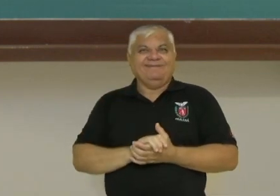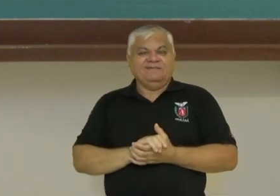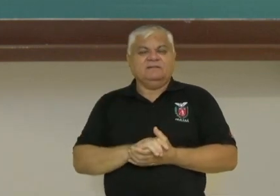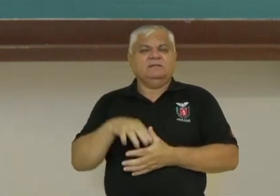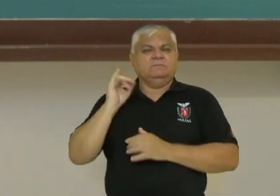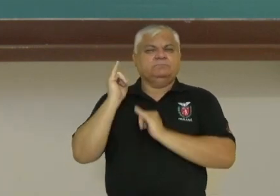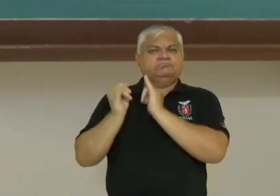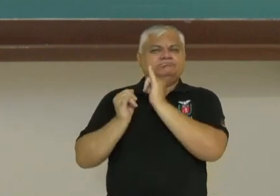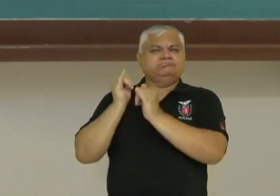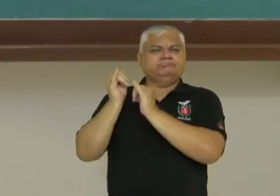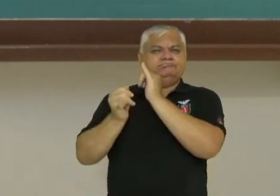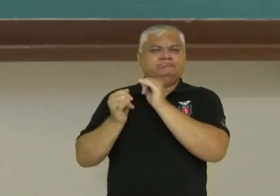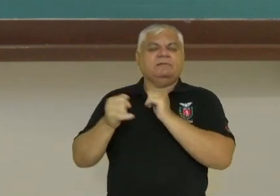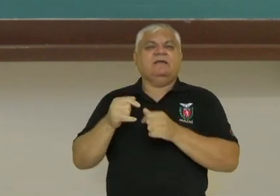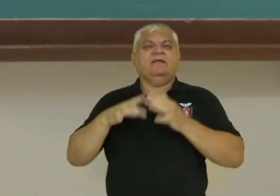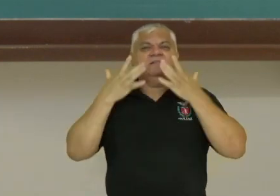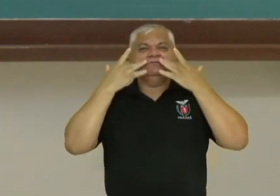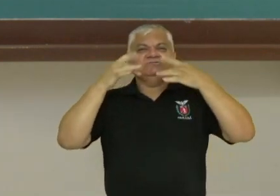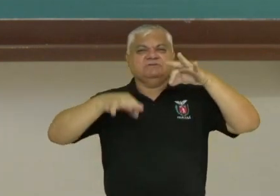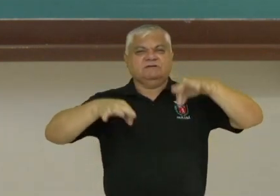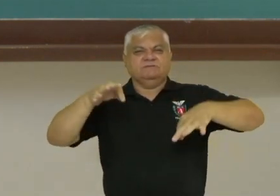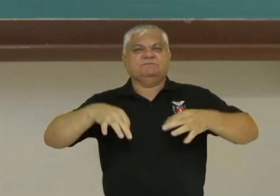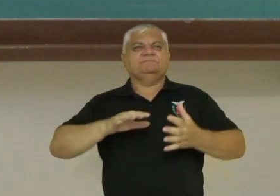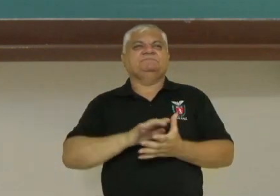contada no que nós conhecemos como teatro.